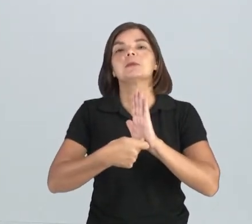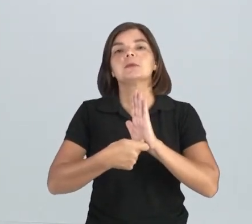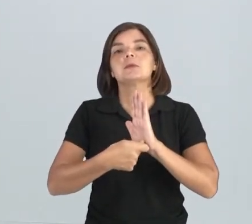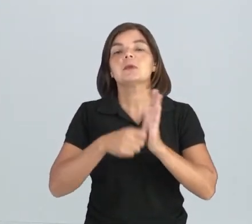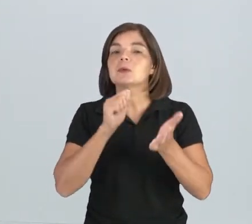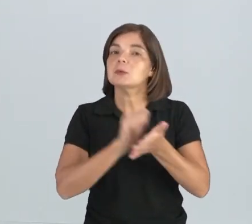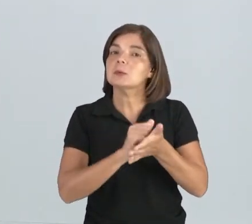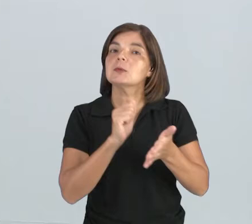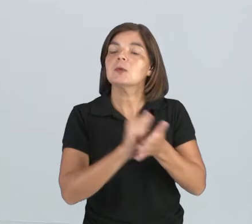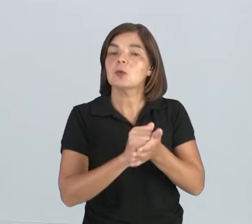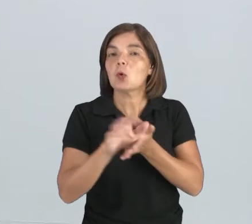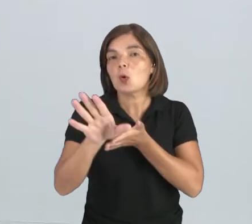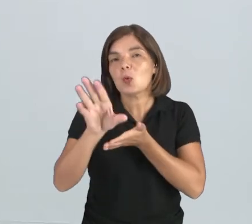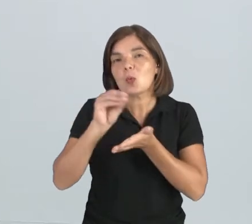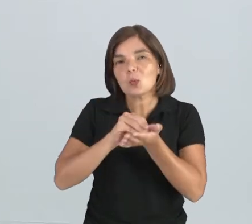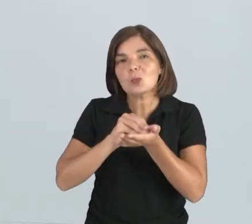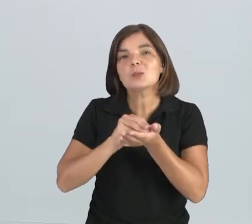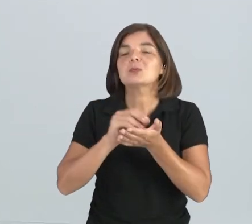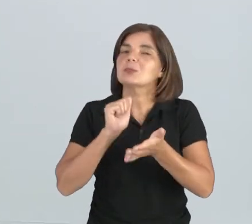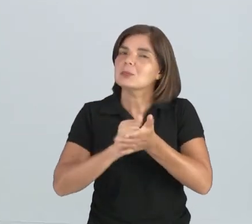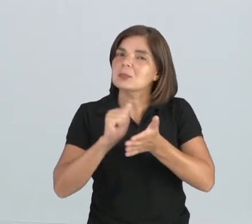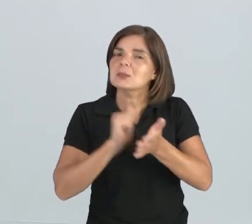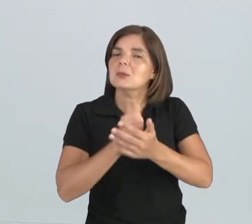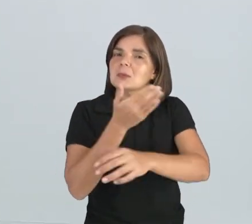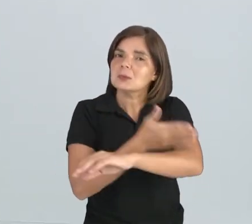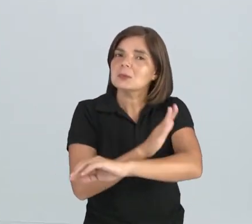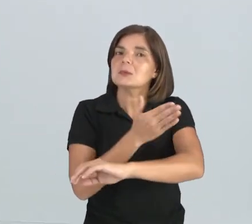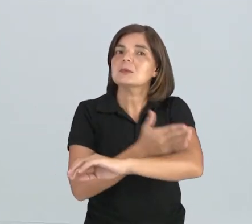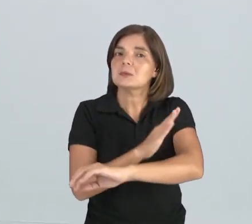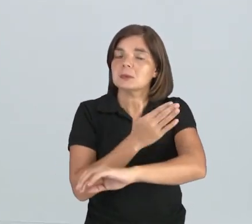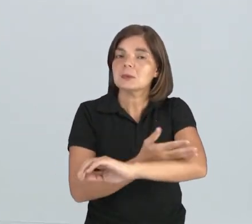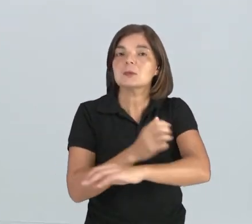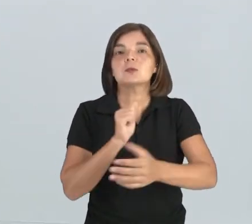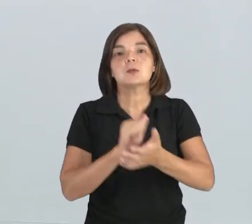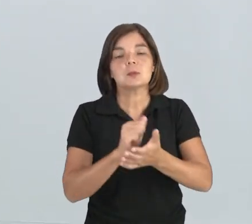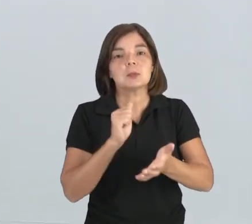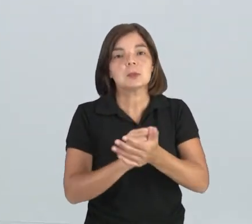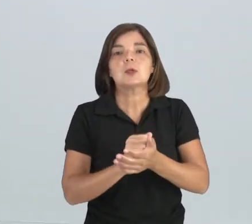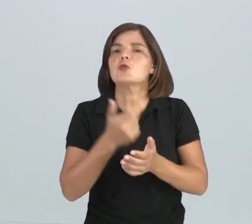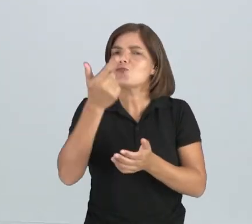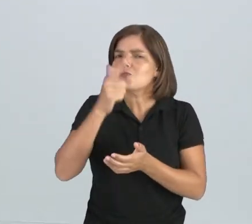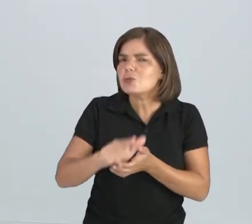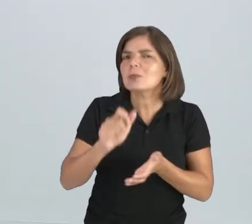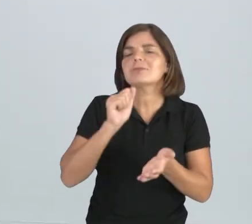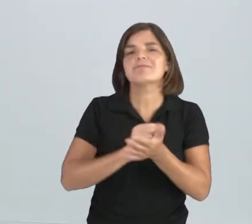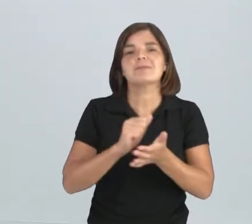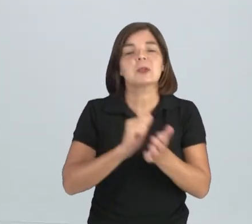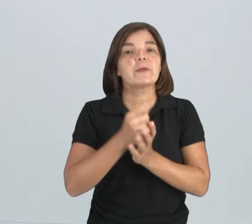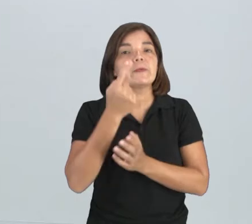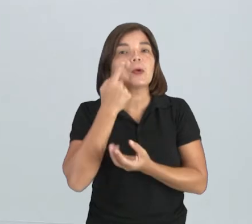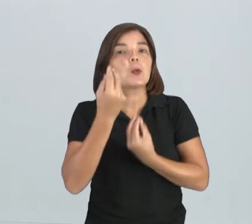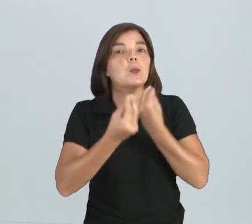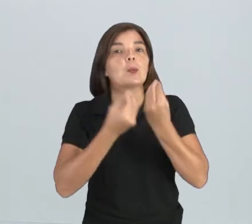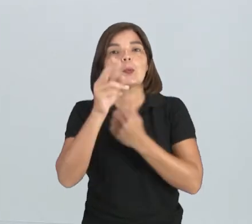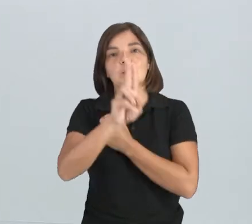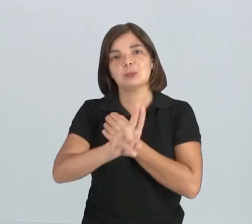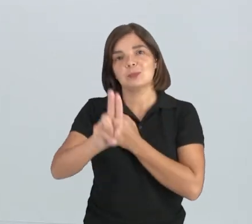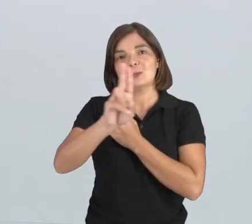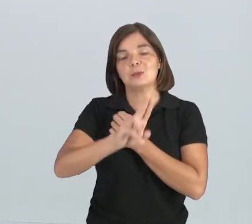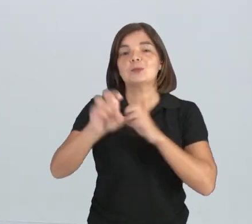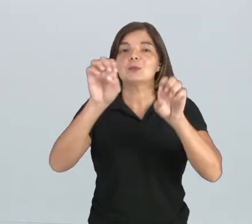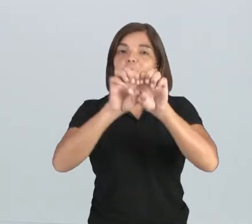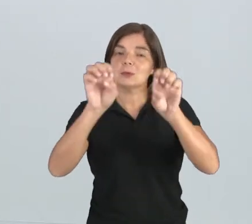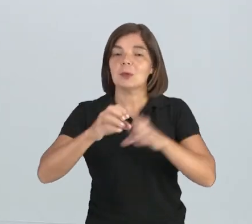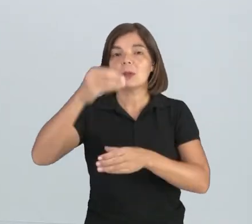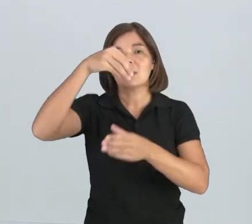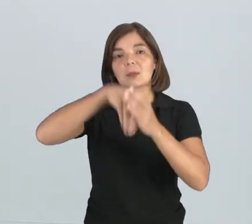e escrever, copiar ela, escrever, treinar, copiar, recopiar, ver como é que se utiliza esses